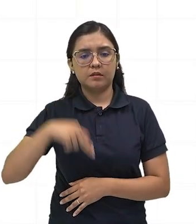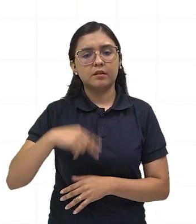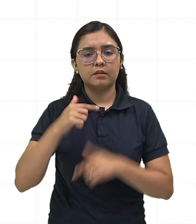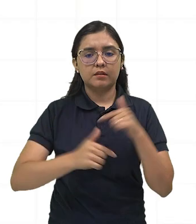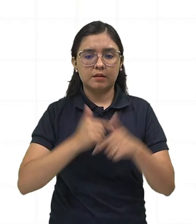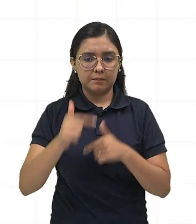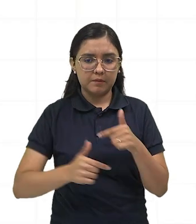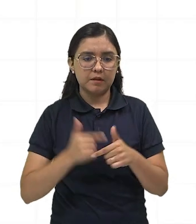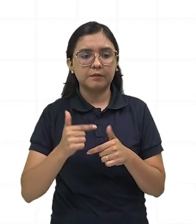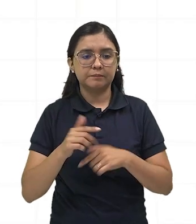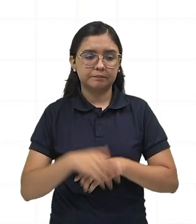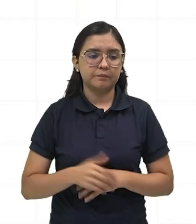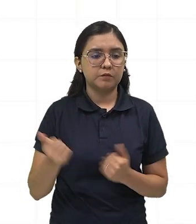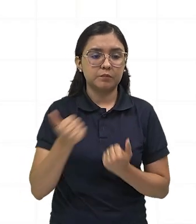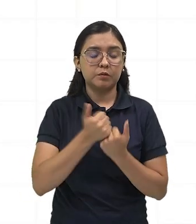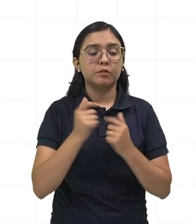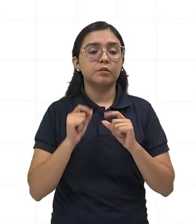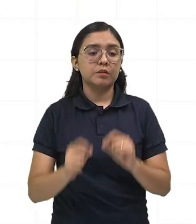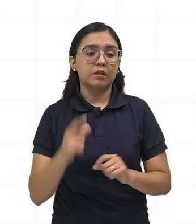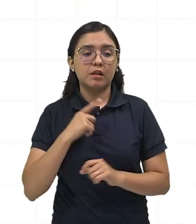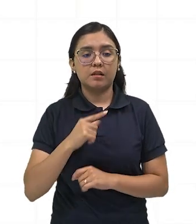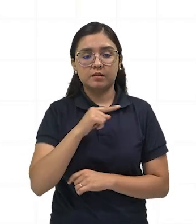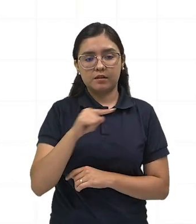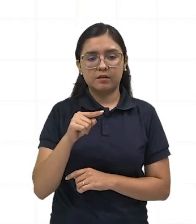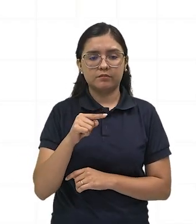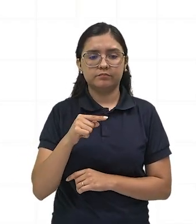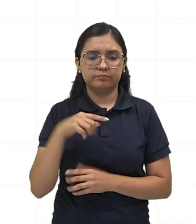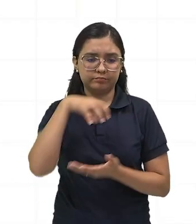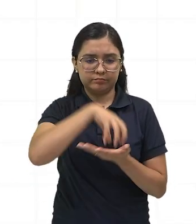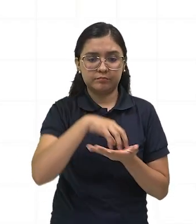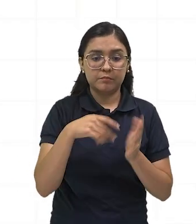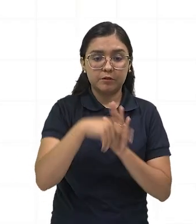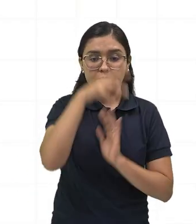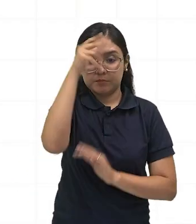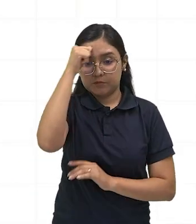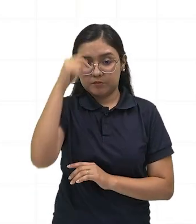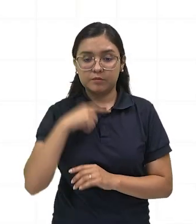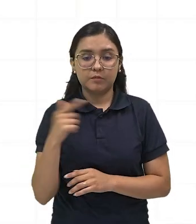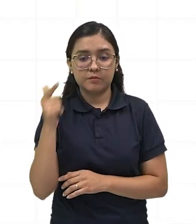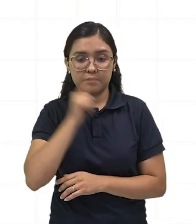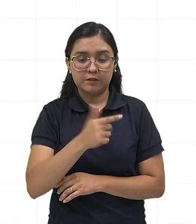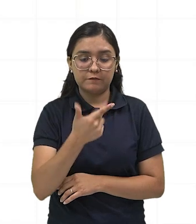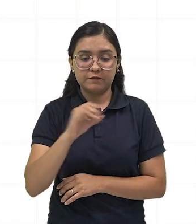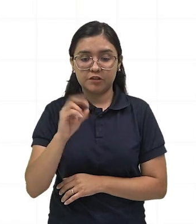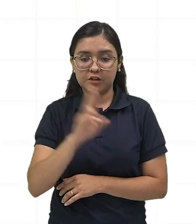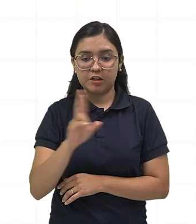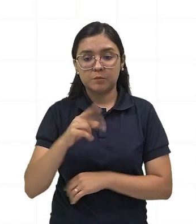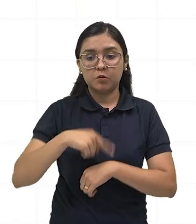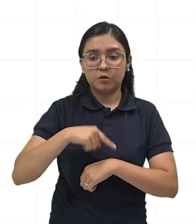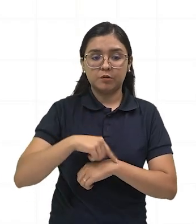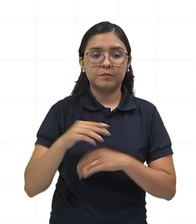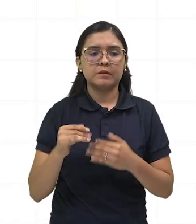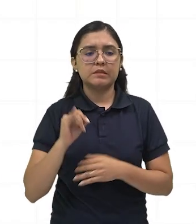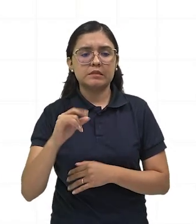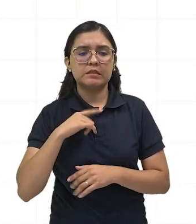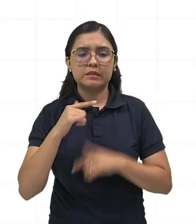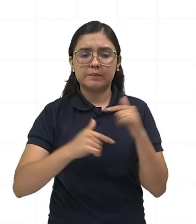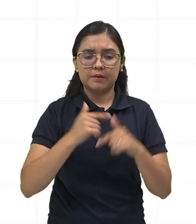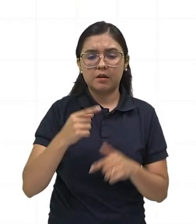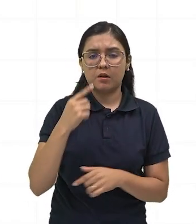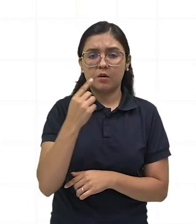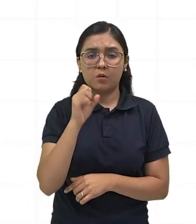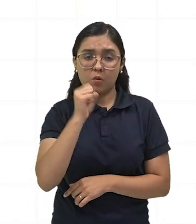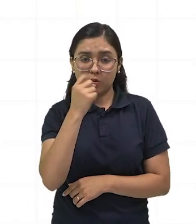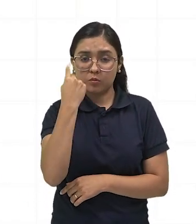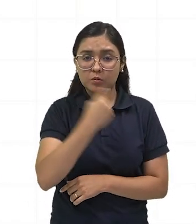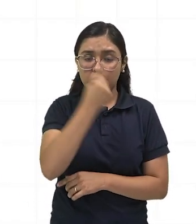como freelancer na Zona Franca de Manaus e ganhe R$ 20 por hora. Se ele trabalhar por 8 horas, quanto